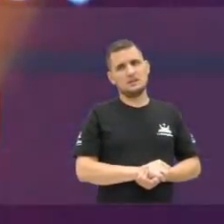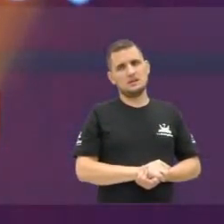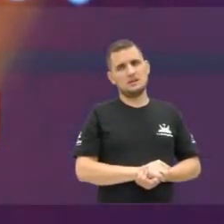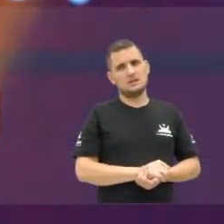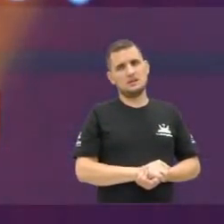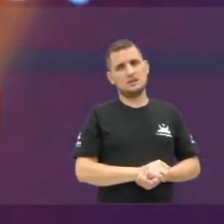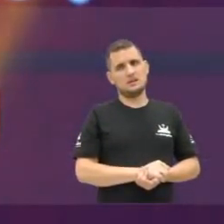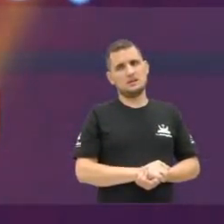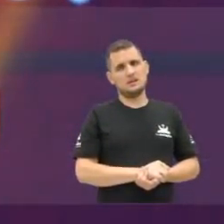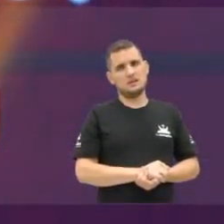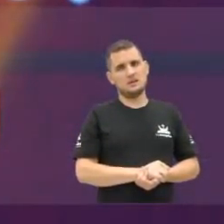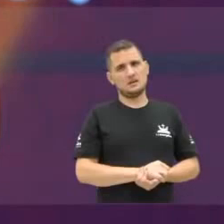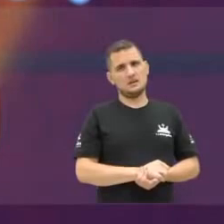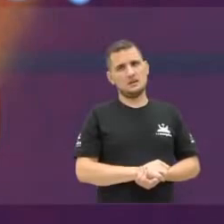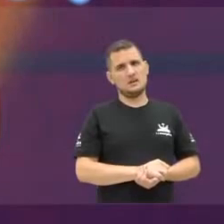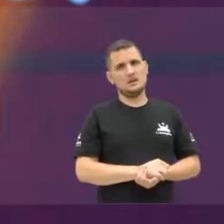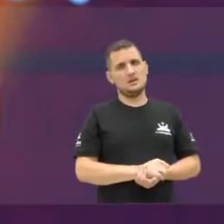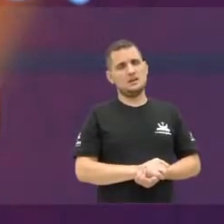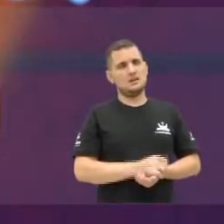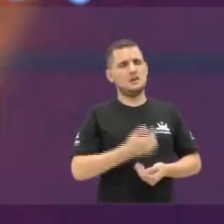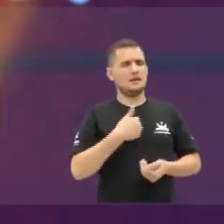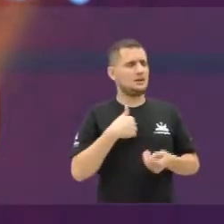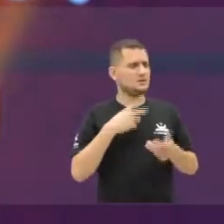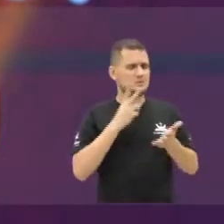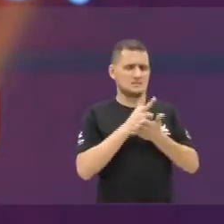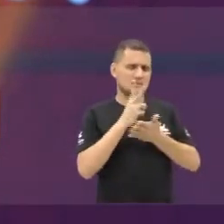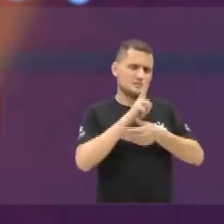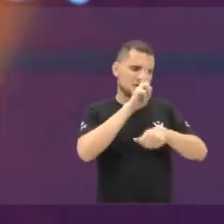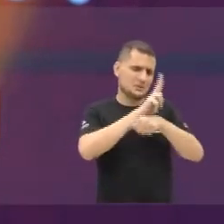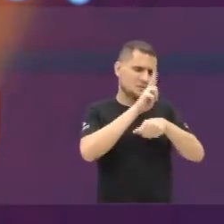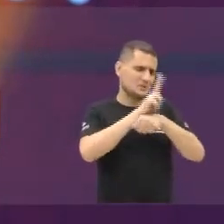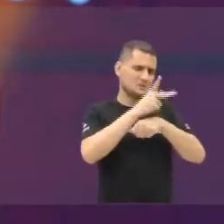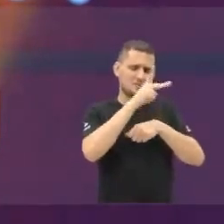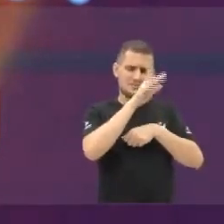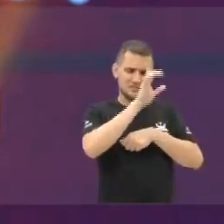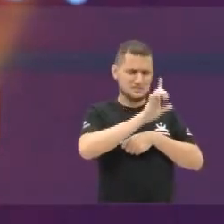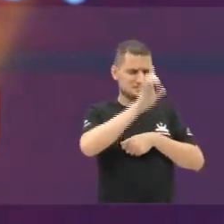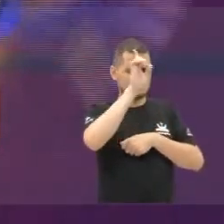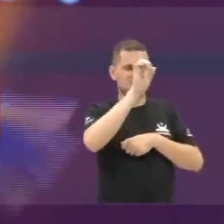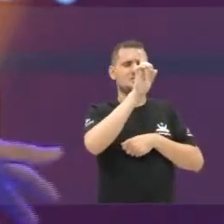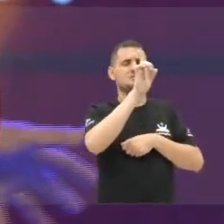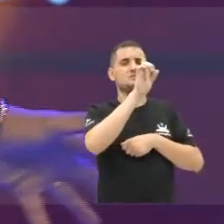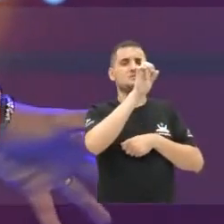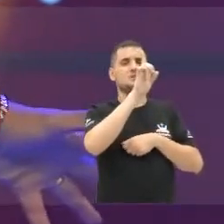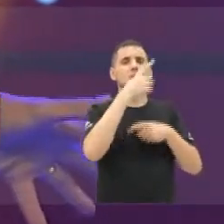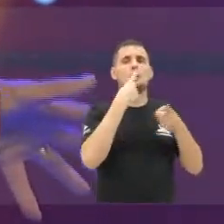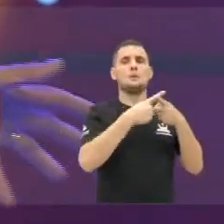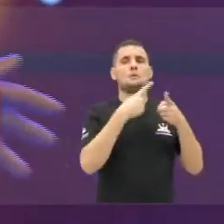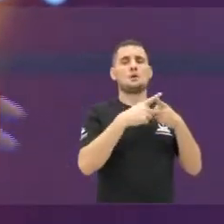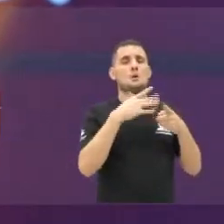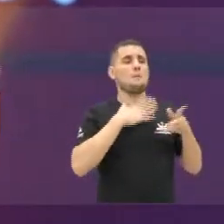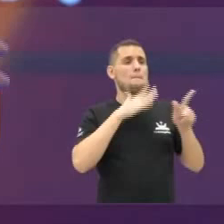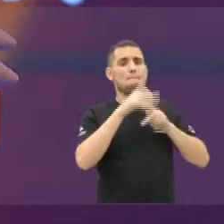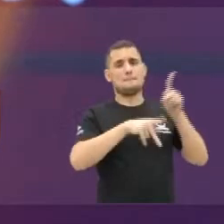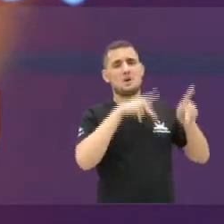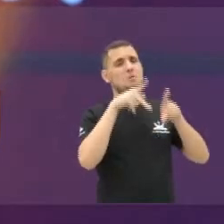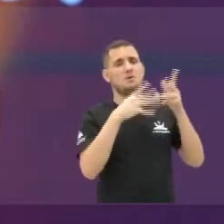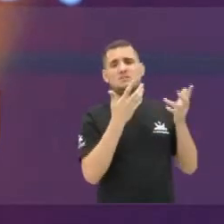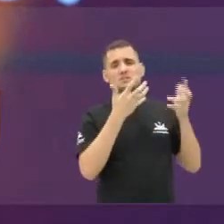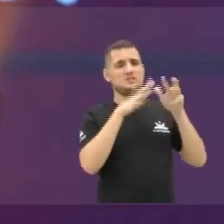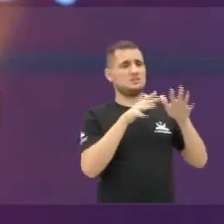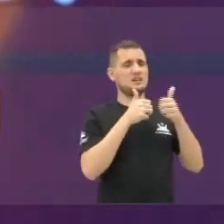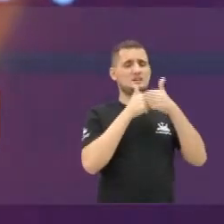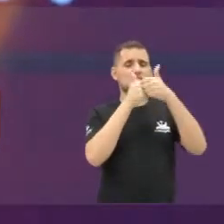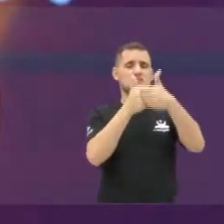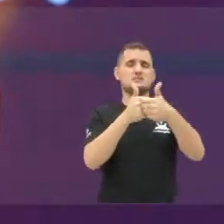consumo-me de zelo pelo Senhor dos Exércitos, porque o meu povo não quer seguir ao Senhor,